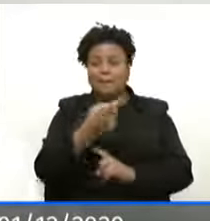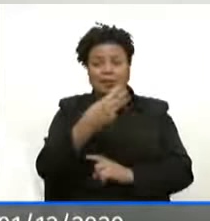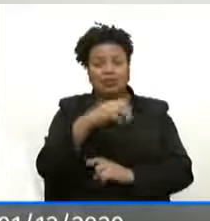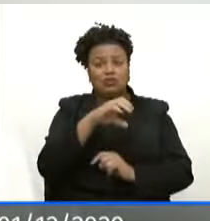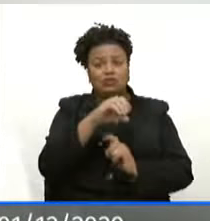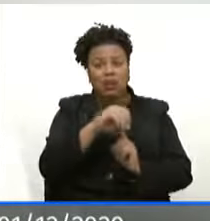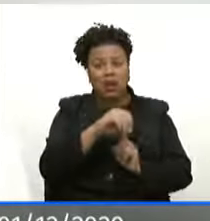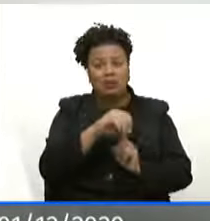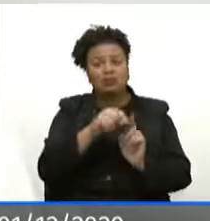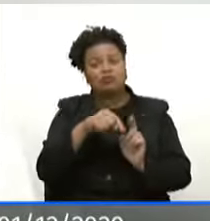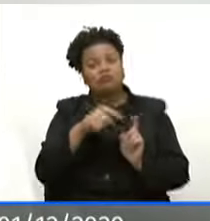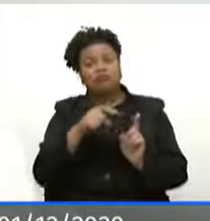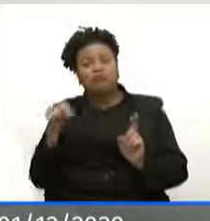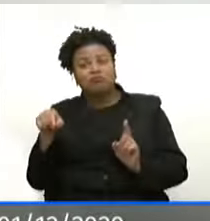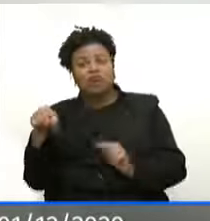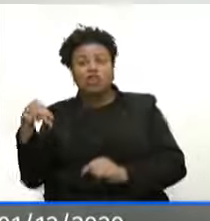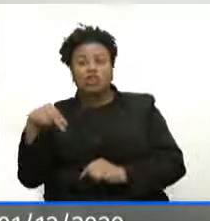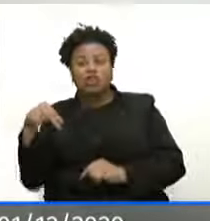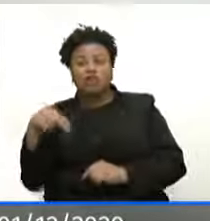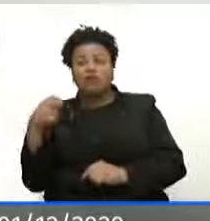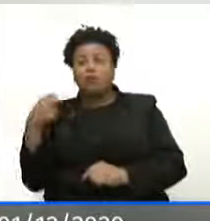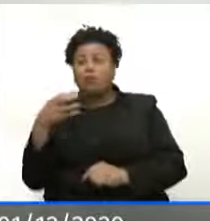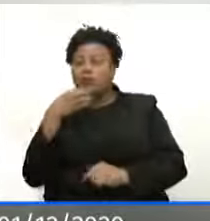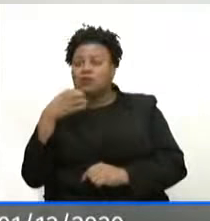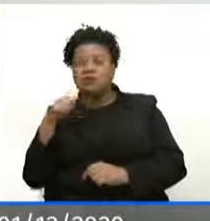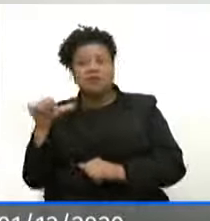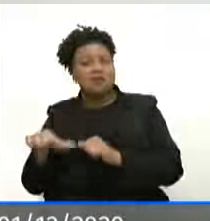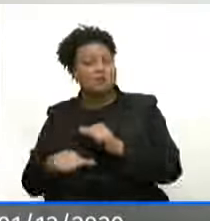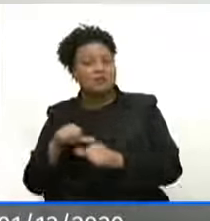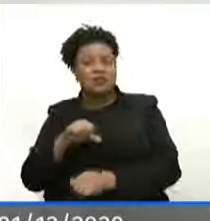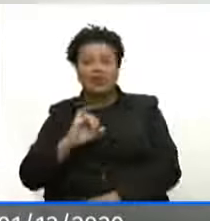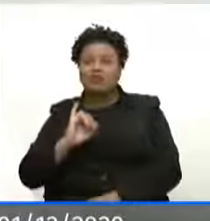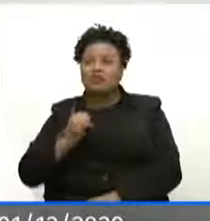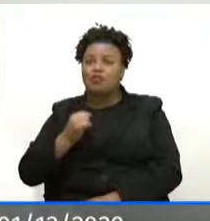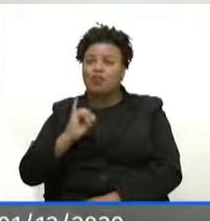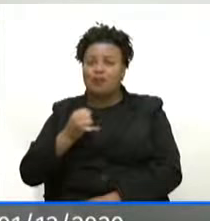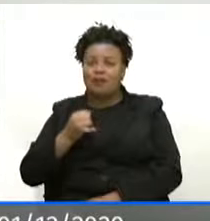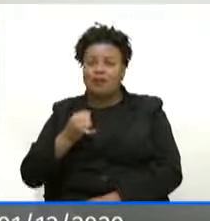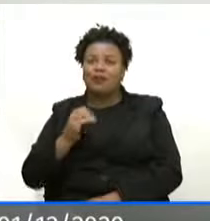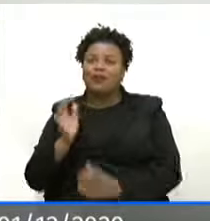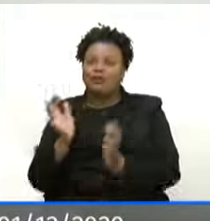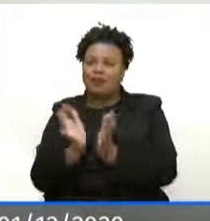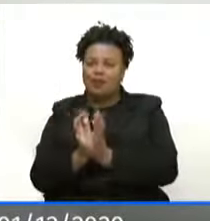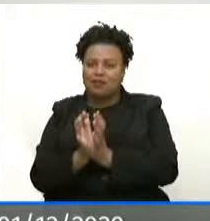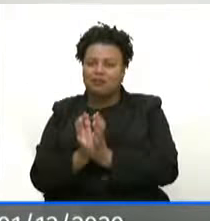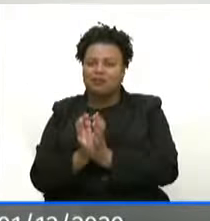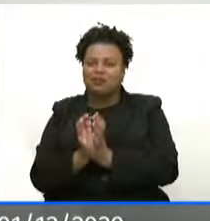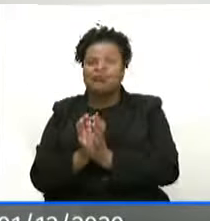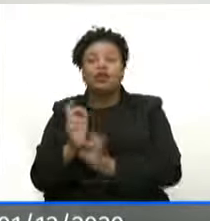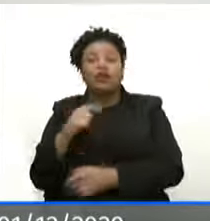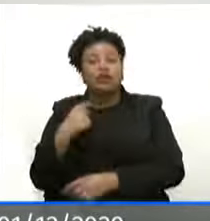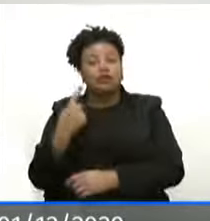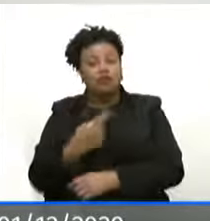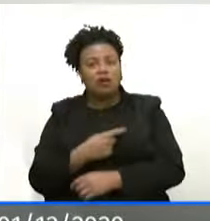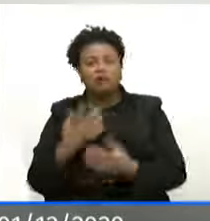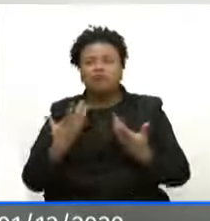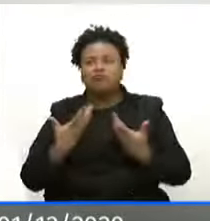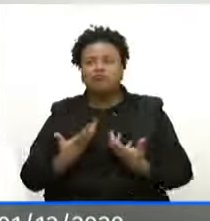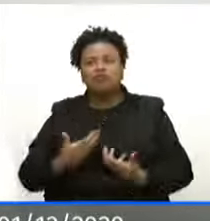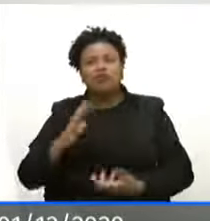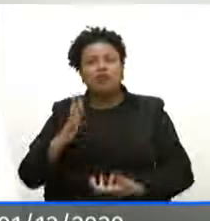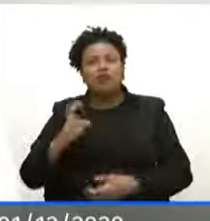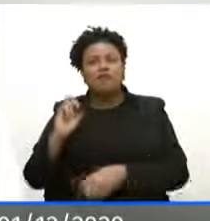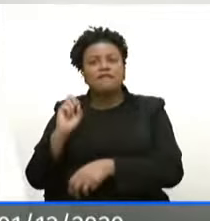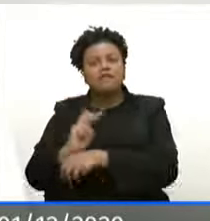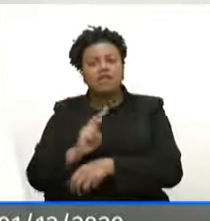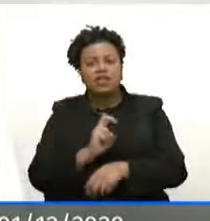março e o mês de novembro ou dezembro, não mudará no mês de janeiro, colegas. Nós estamos cansados do